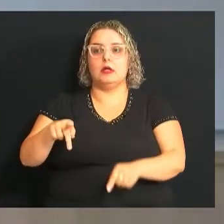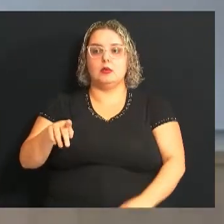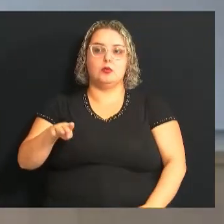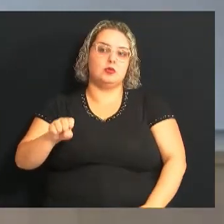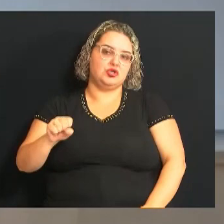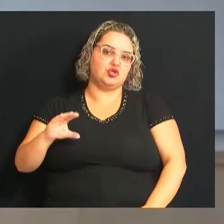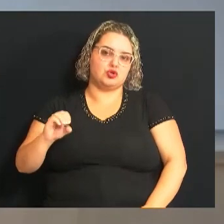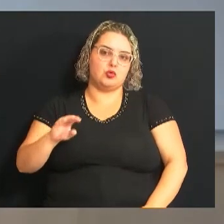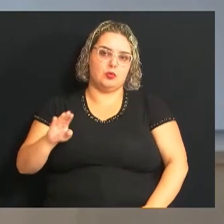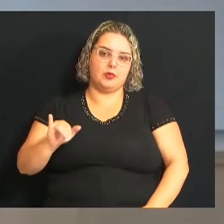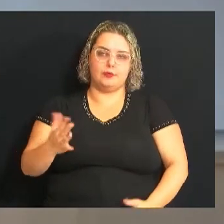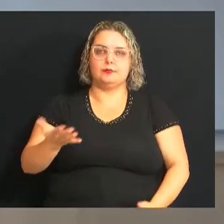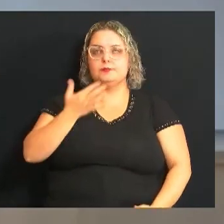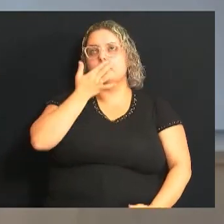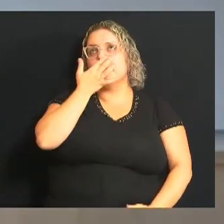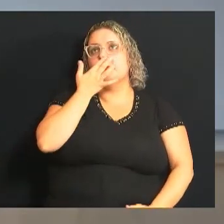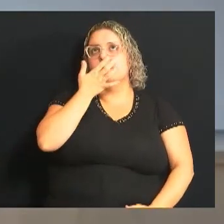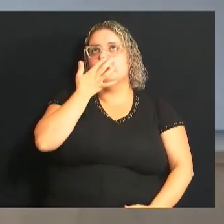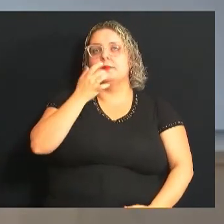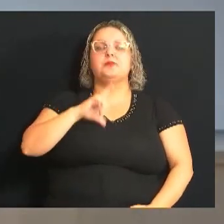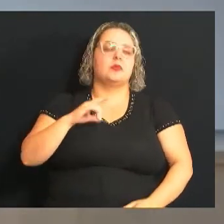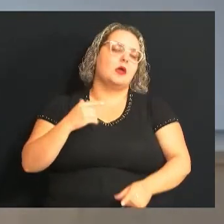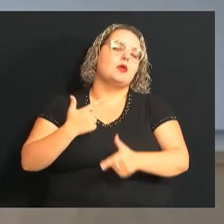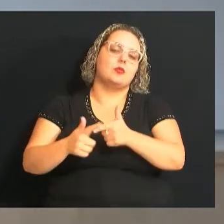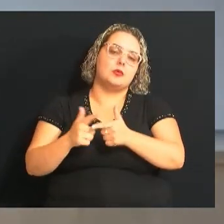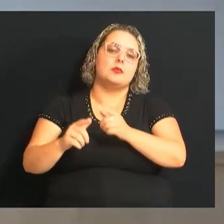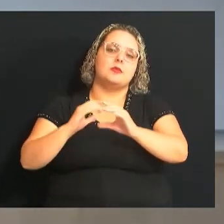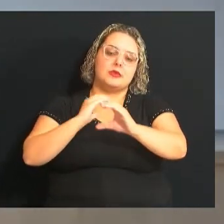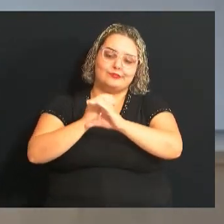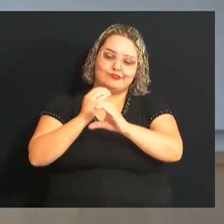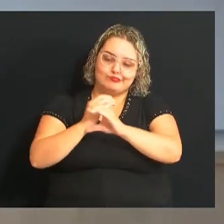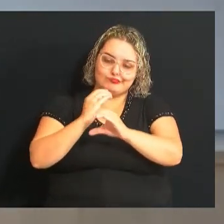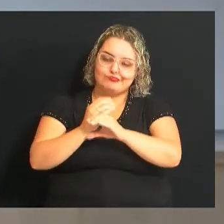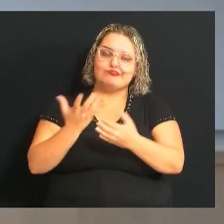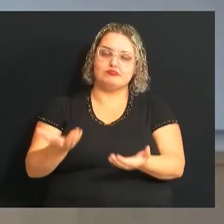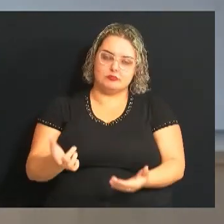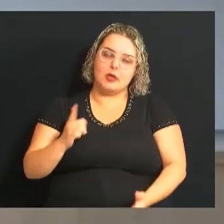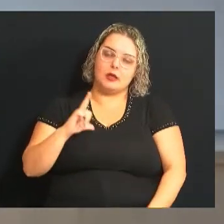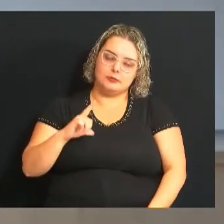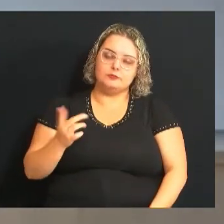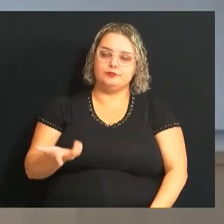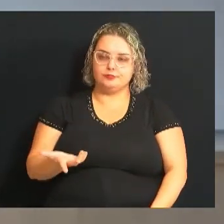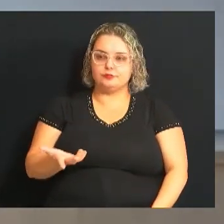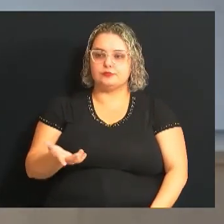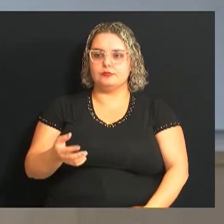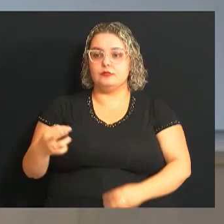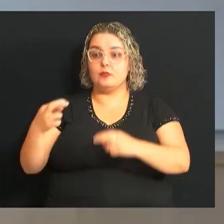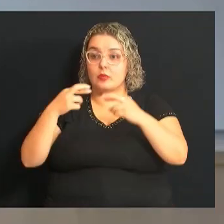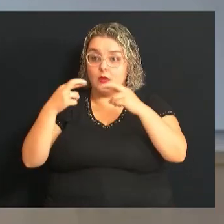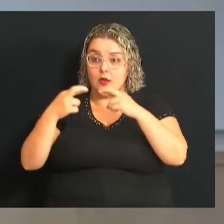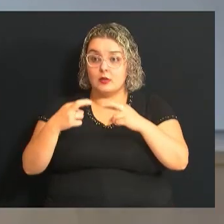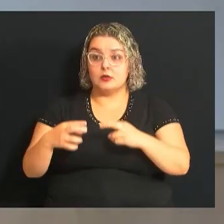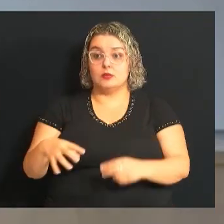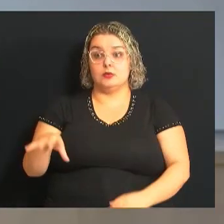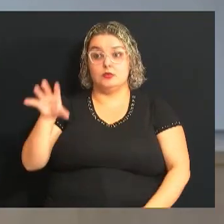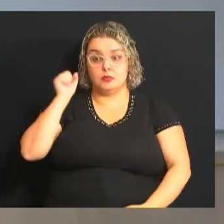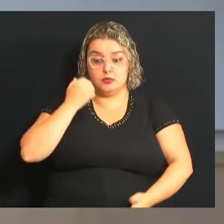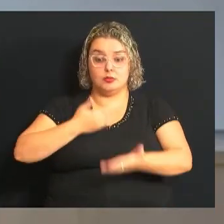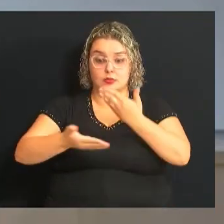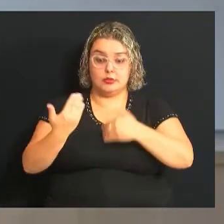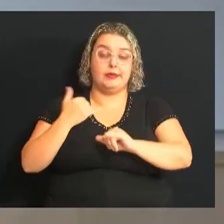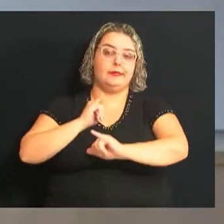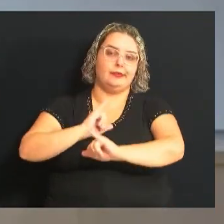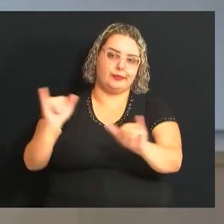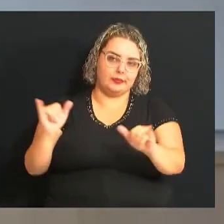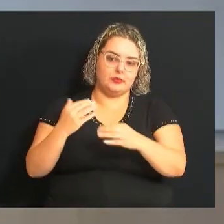comunicação, sem dúvida, e a gente, fazendo uma análise, né, do vídeo, do áudio que eles trocaram e publicaram, né,